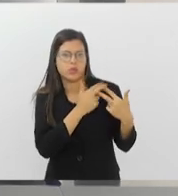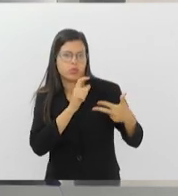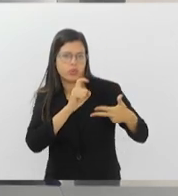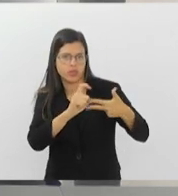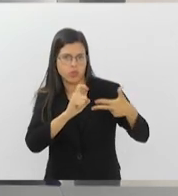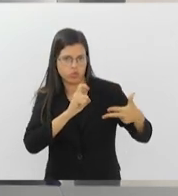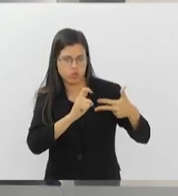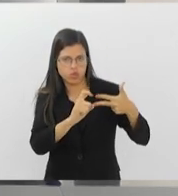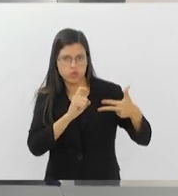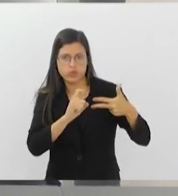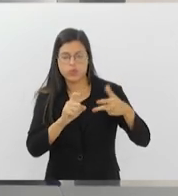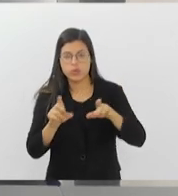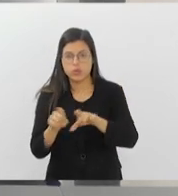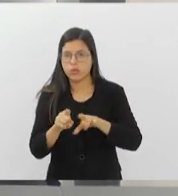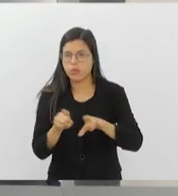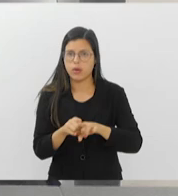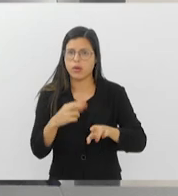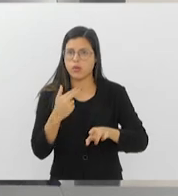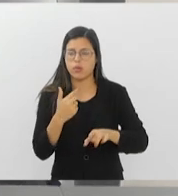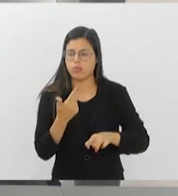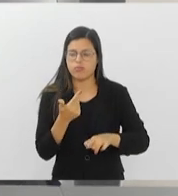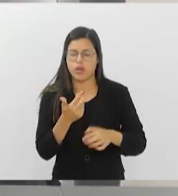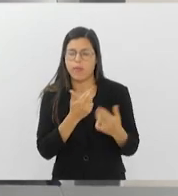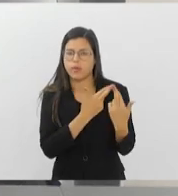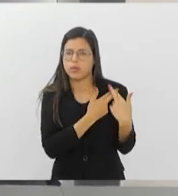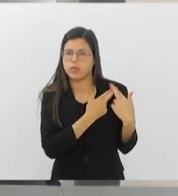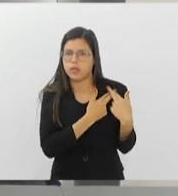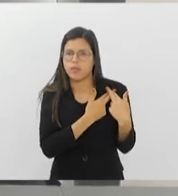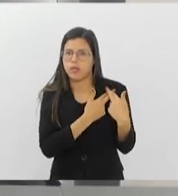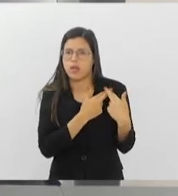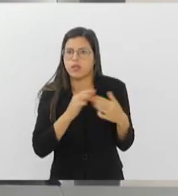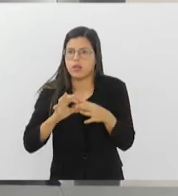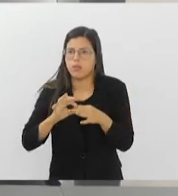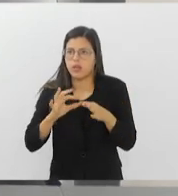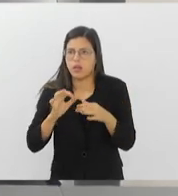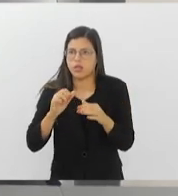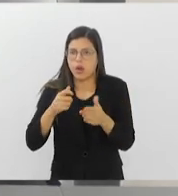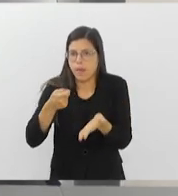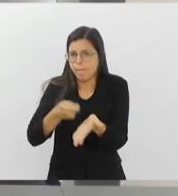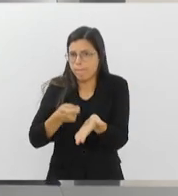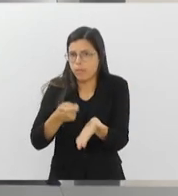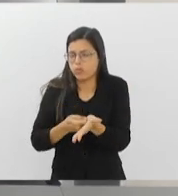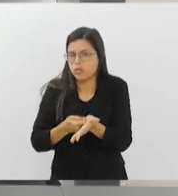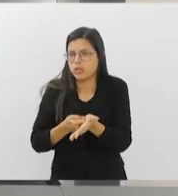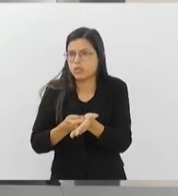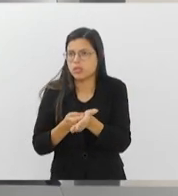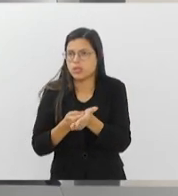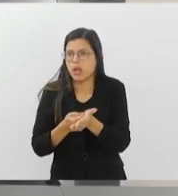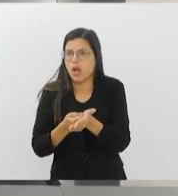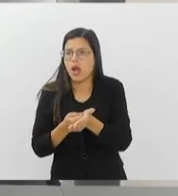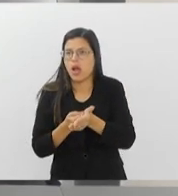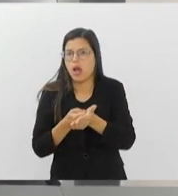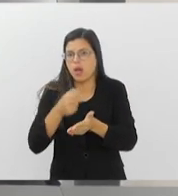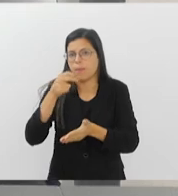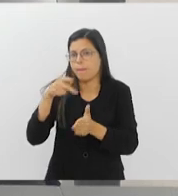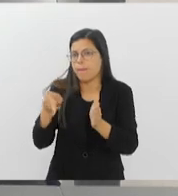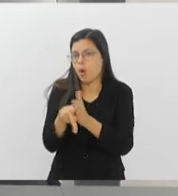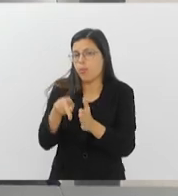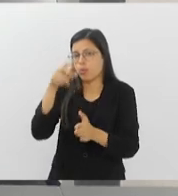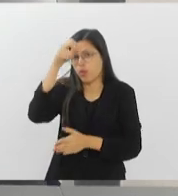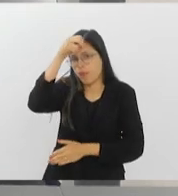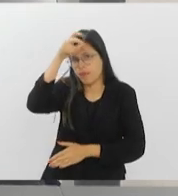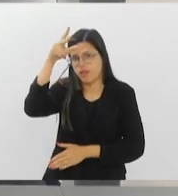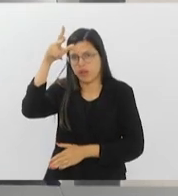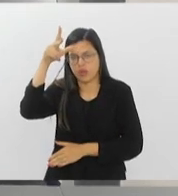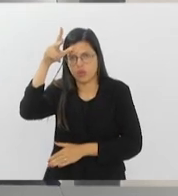não tem competência para alterar e fazer imposições à organização administrativa das prefeituras que integram o